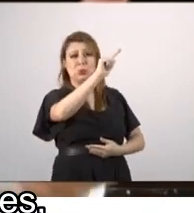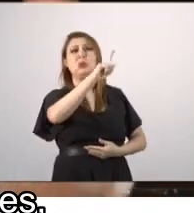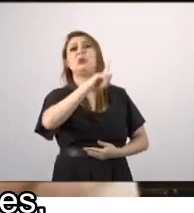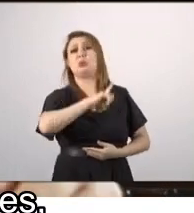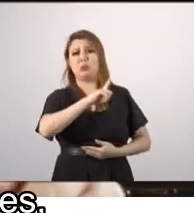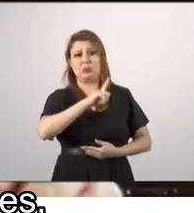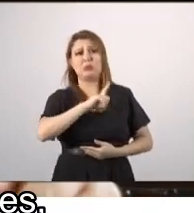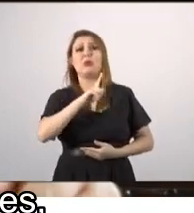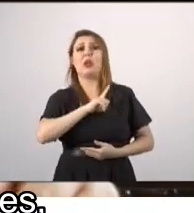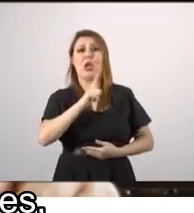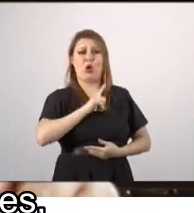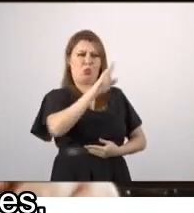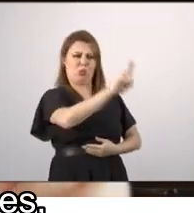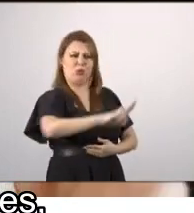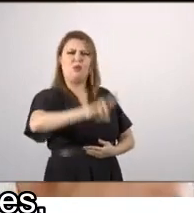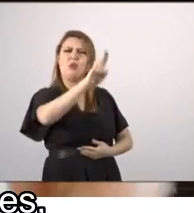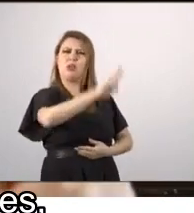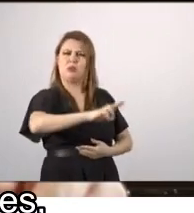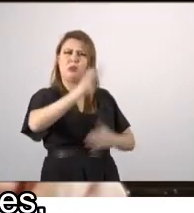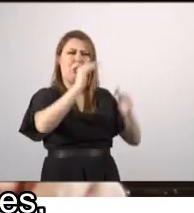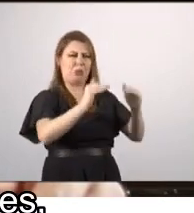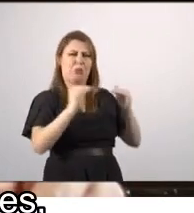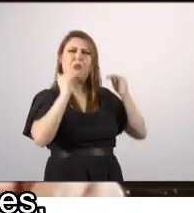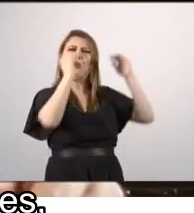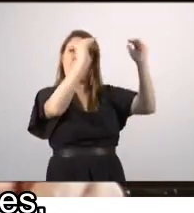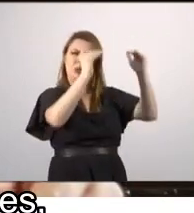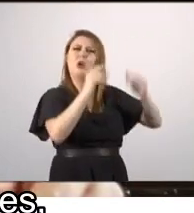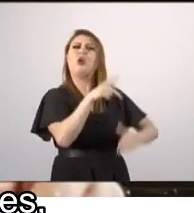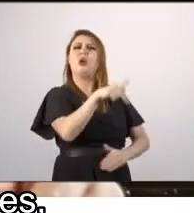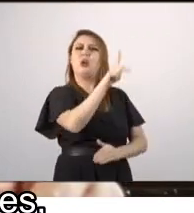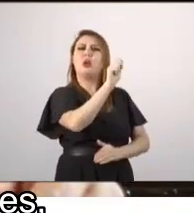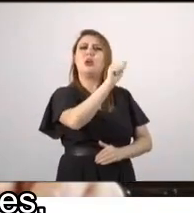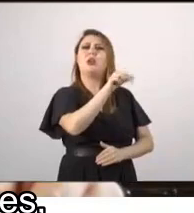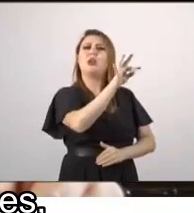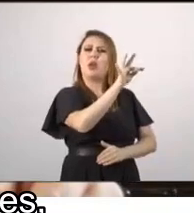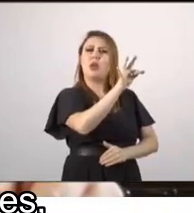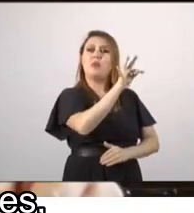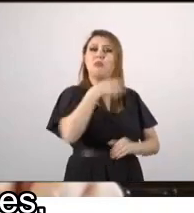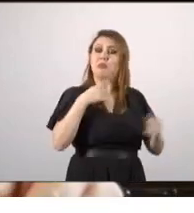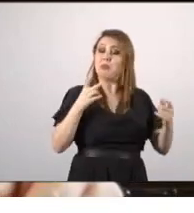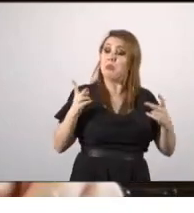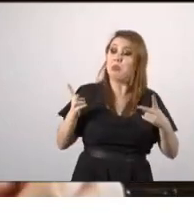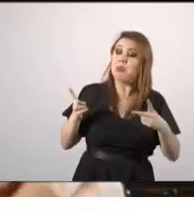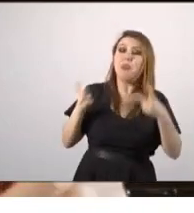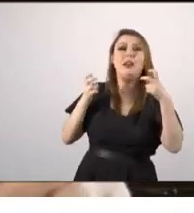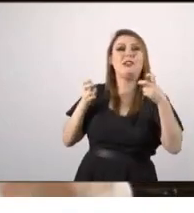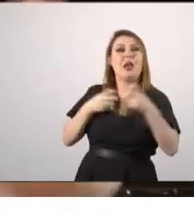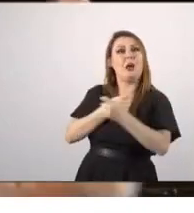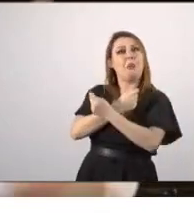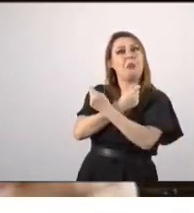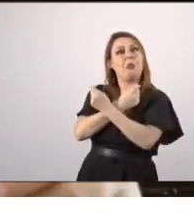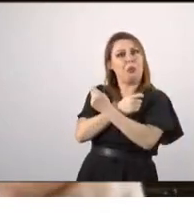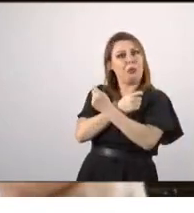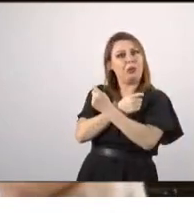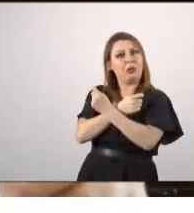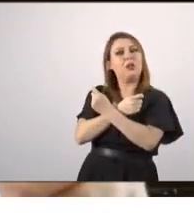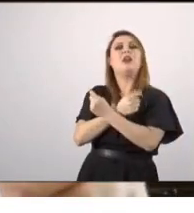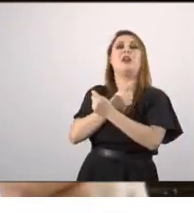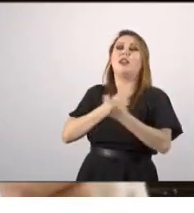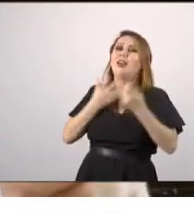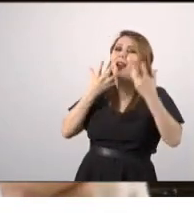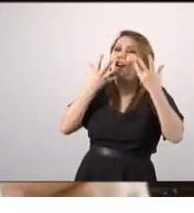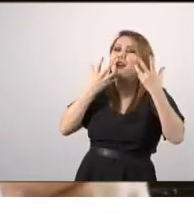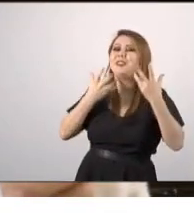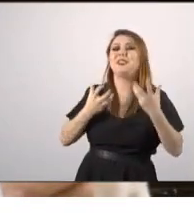de uma consagrada universidade como aquela de Kent que percebem e o fazem com